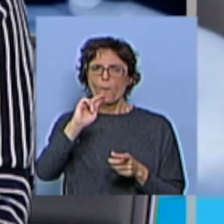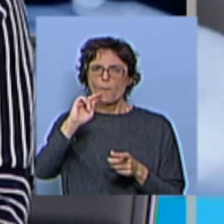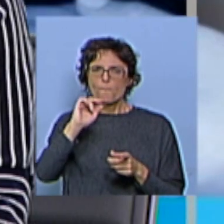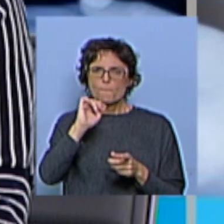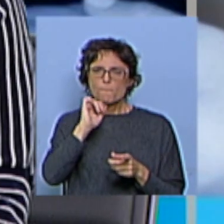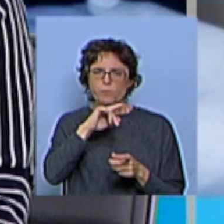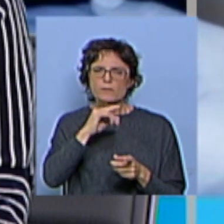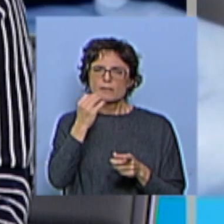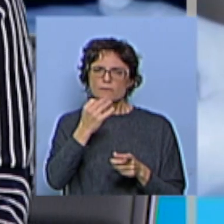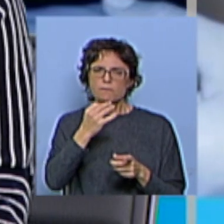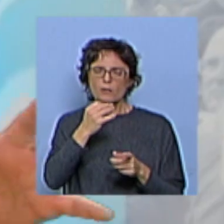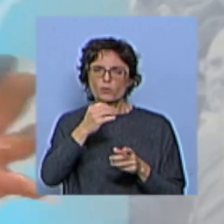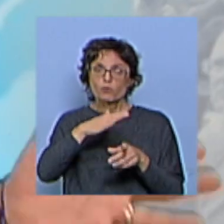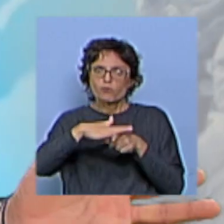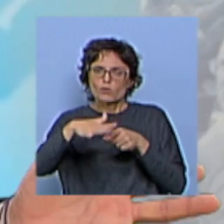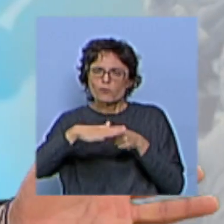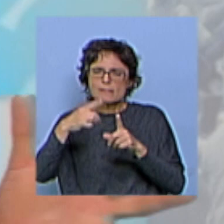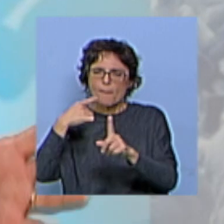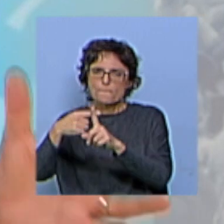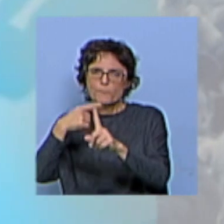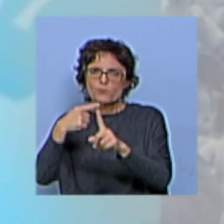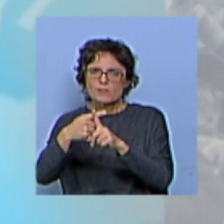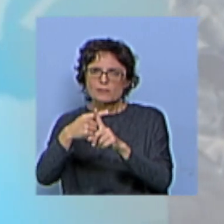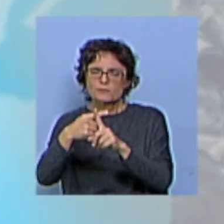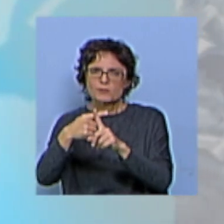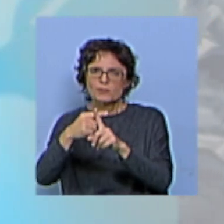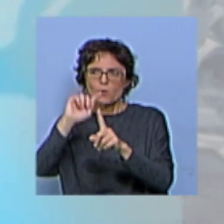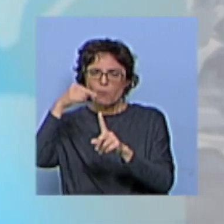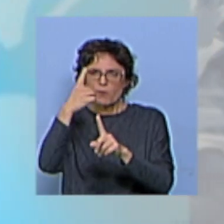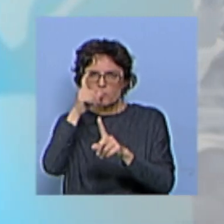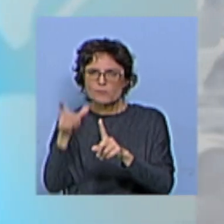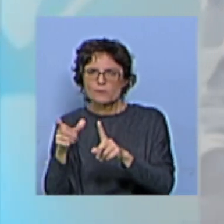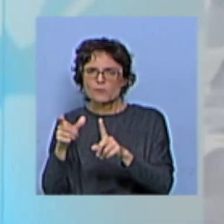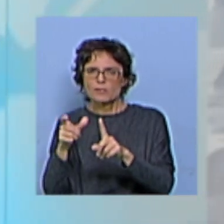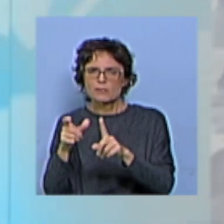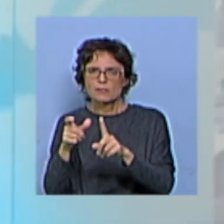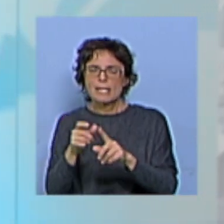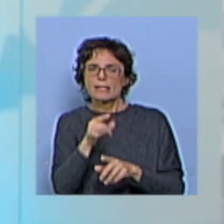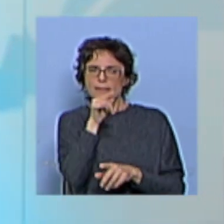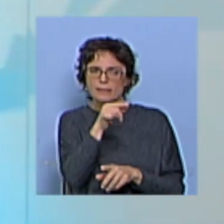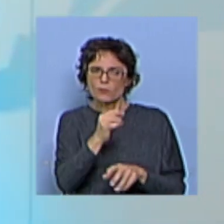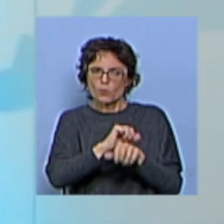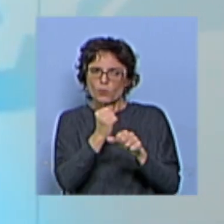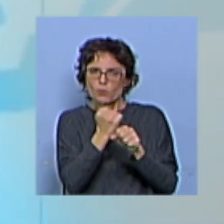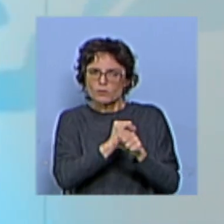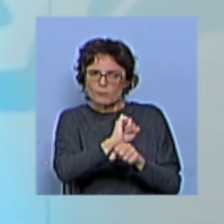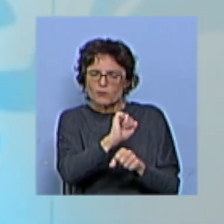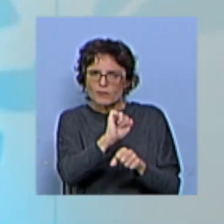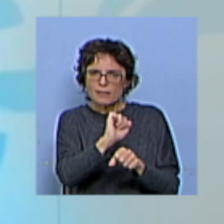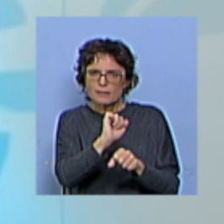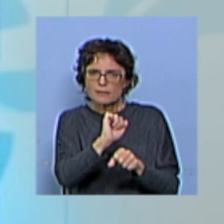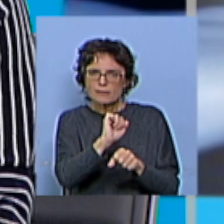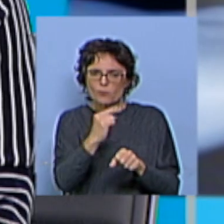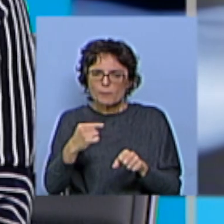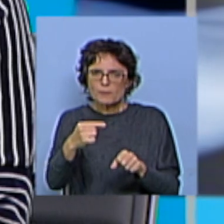digamos assim, podem expressar-se de outras formas, em outras palavras, mas está lá esta noção. Eu penso